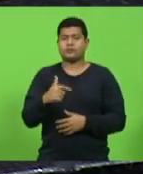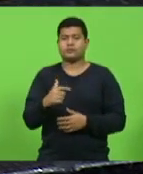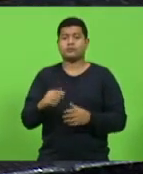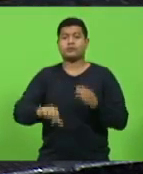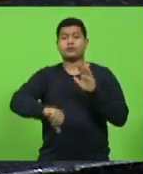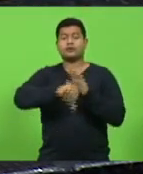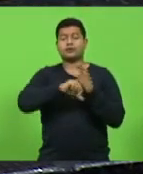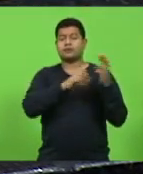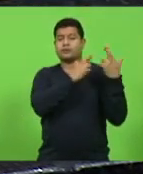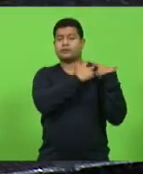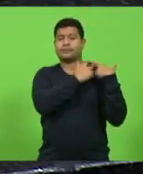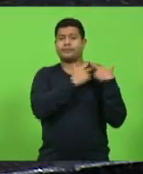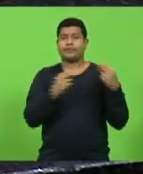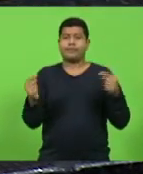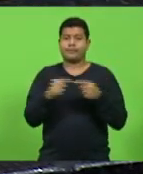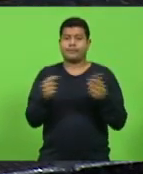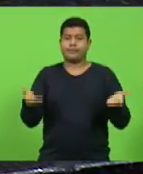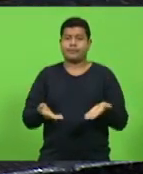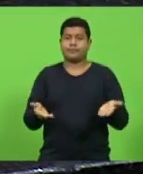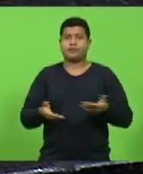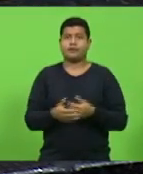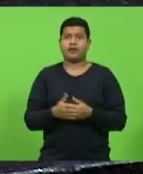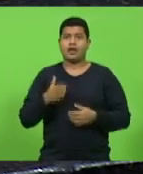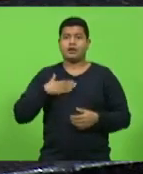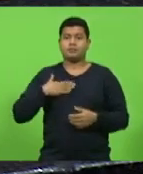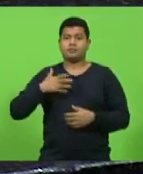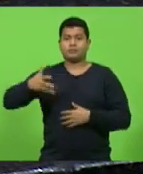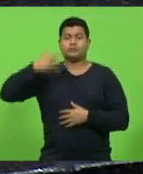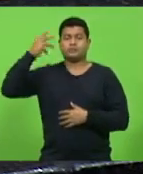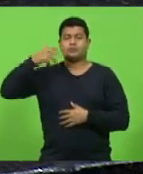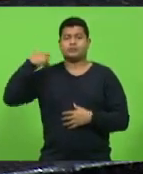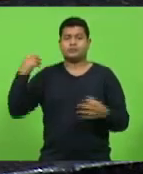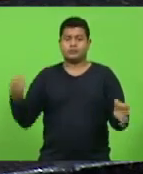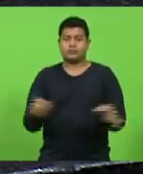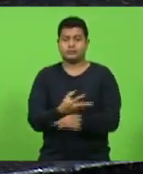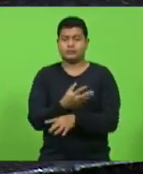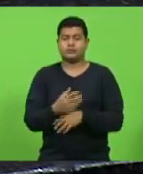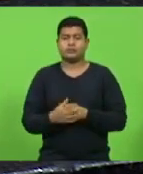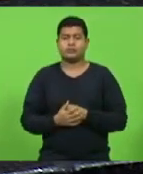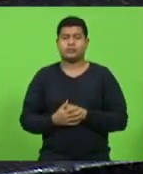lhe é atribuído. É a minha manifestação, senhor presidente.